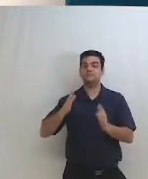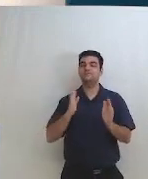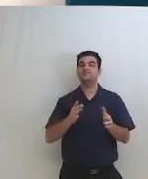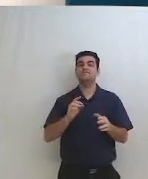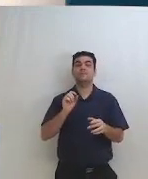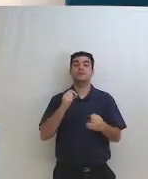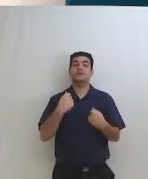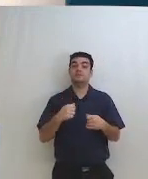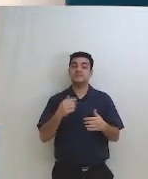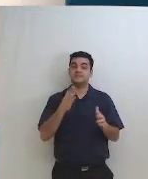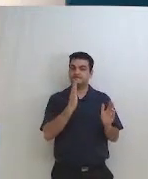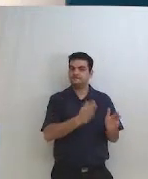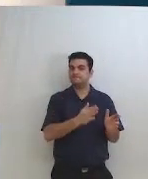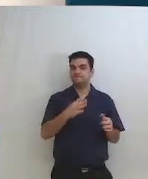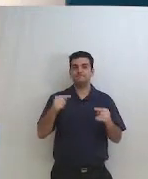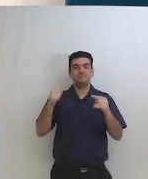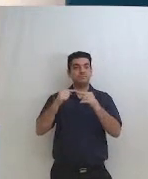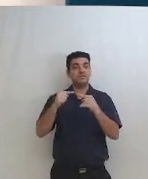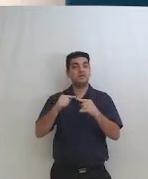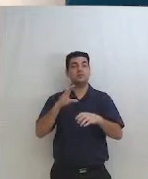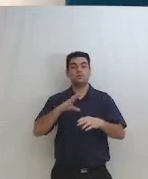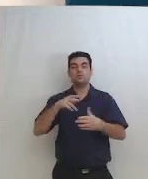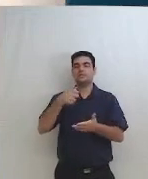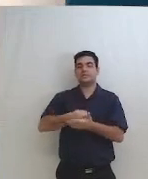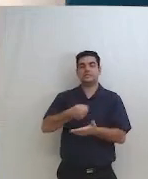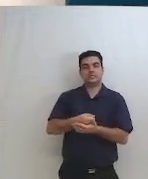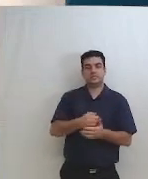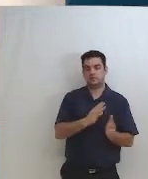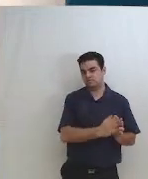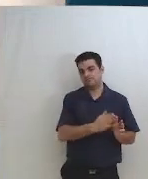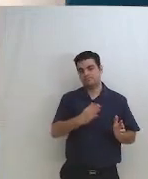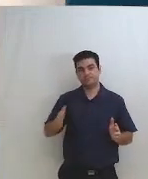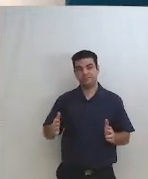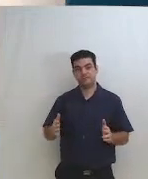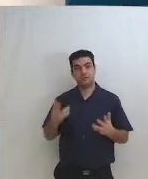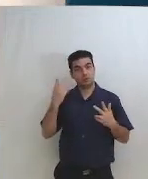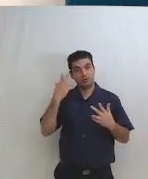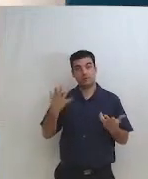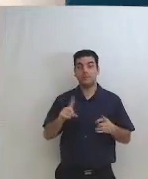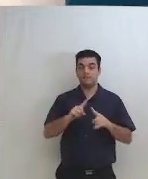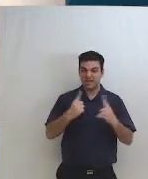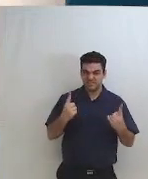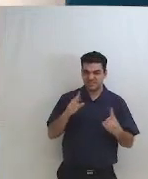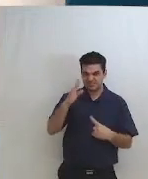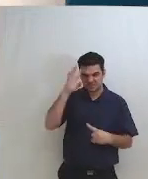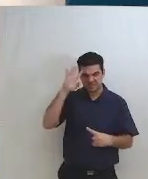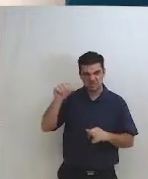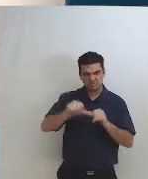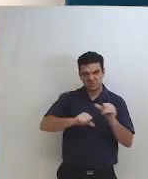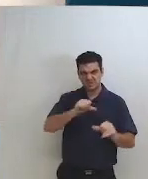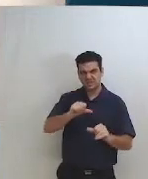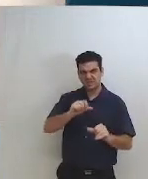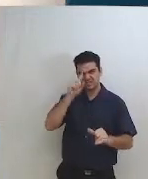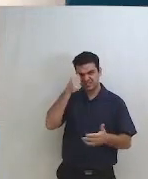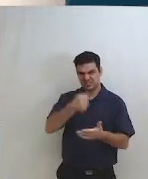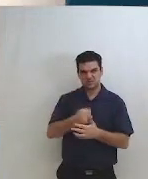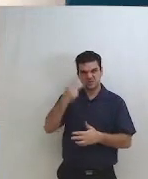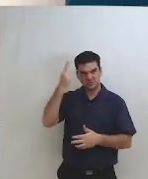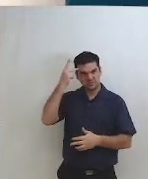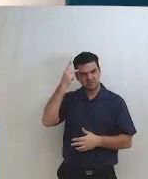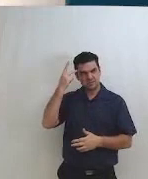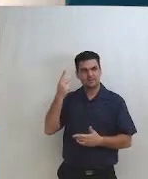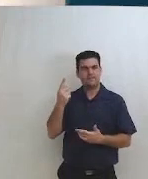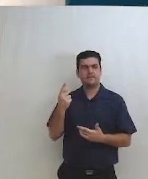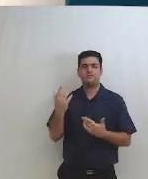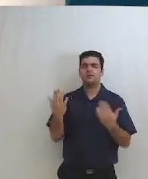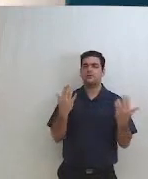ser ferida pelo Conselho de Sentença. Além disso, a revisão dos fundamentos utilizados pela Corte de Origem, a fim de concluir pela existência de indícios